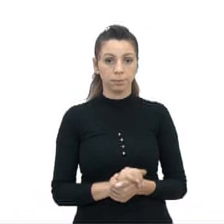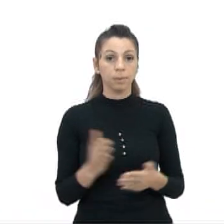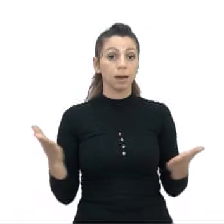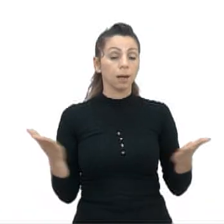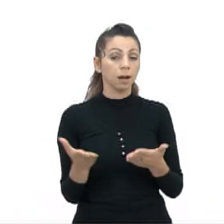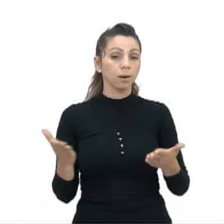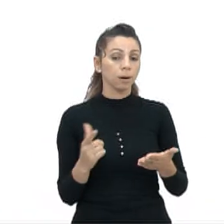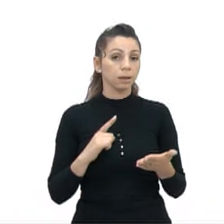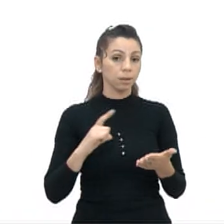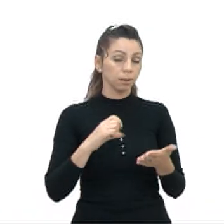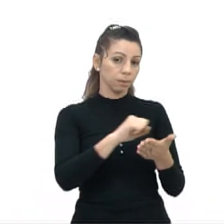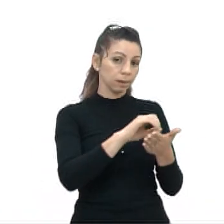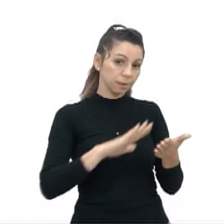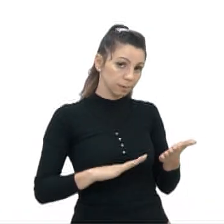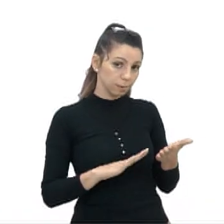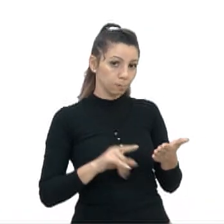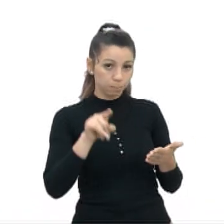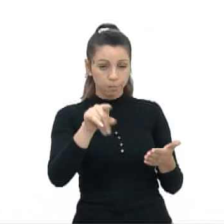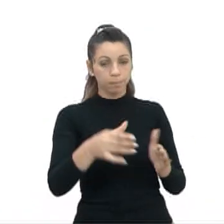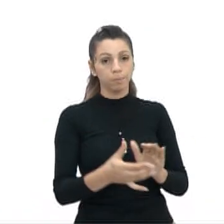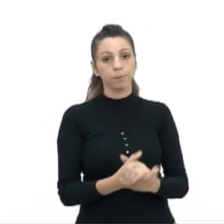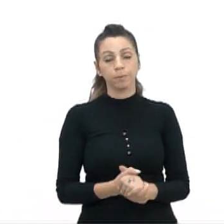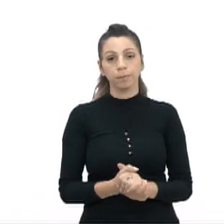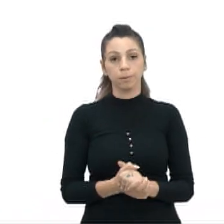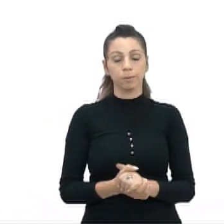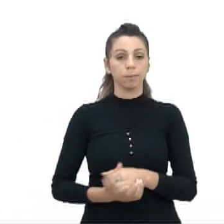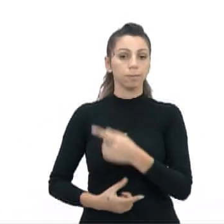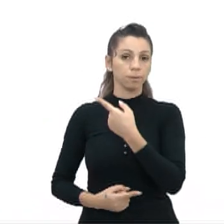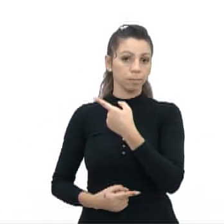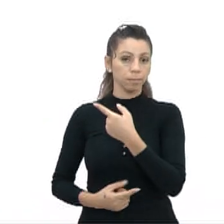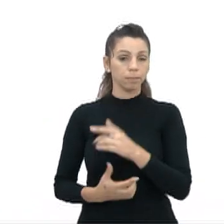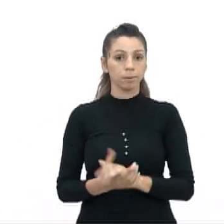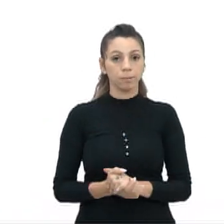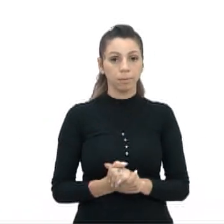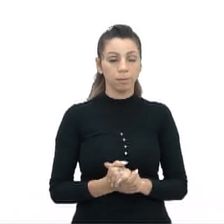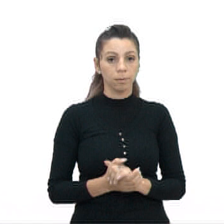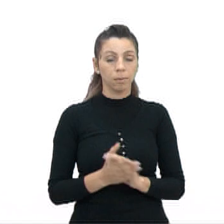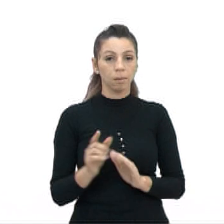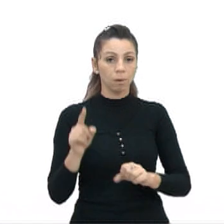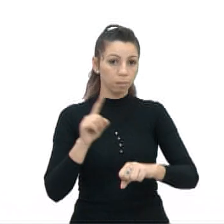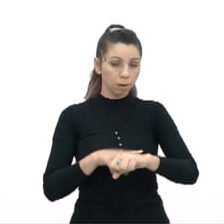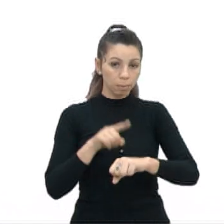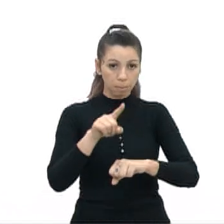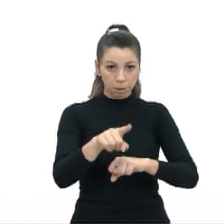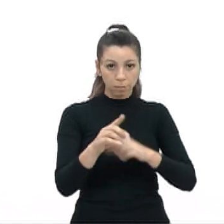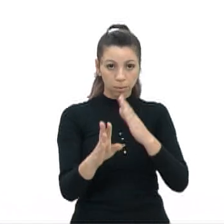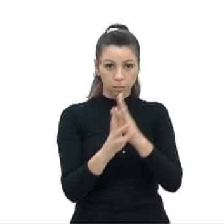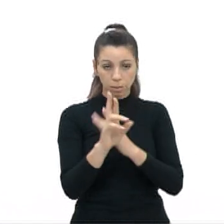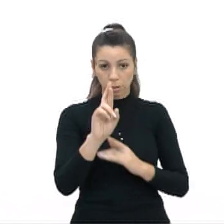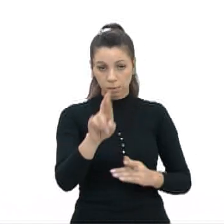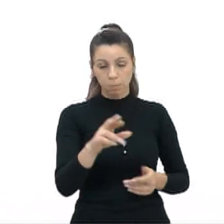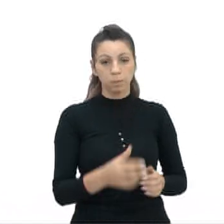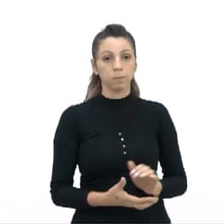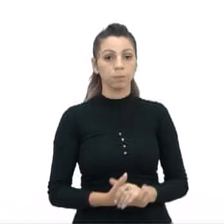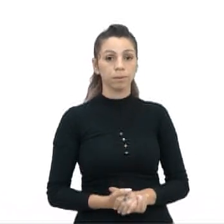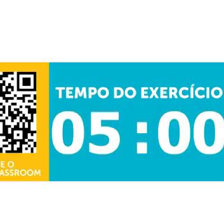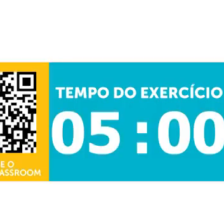Agora, eu tenho um exercício aqui para você. Vamos dar uma olhada nesse exercício e eu vou dar um tempo para você resolver. Preste atenção.